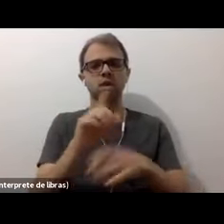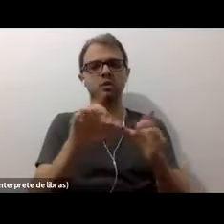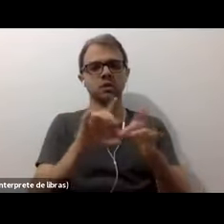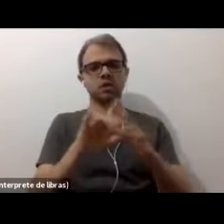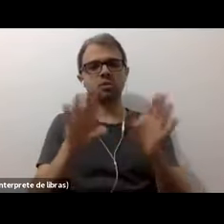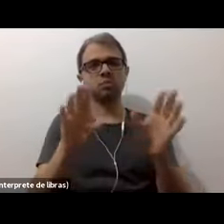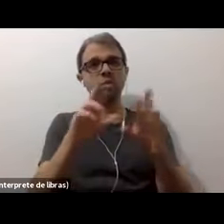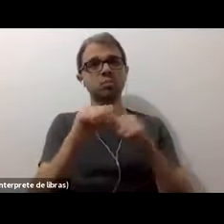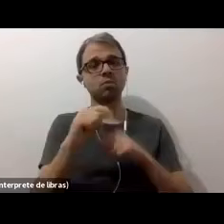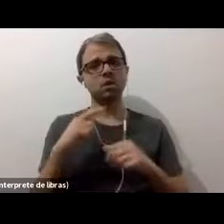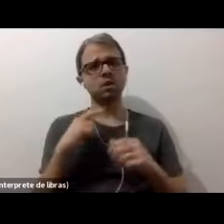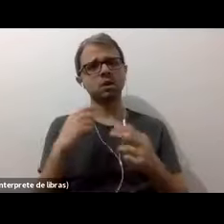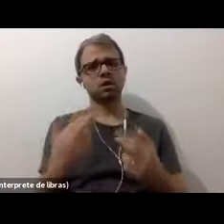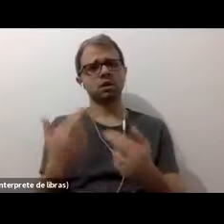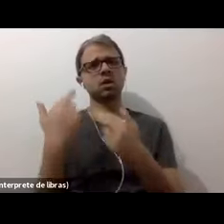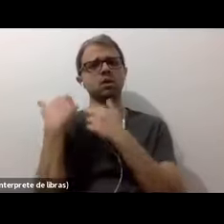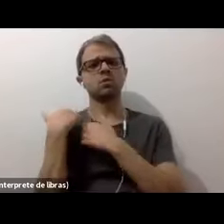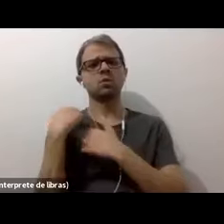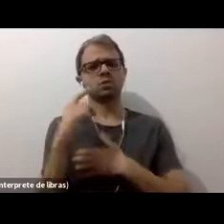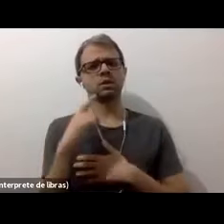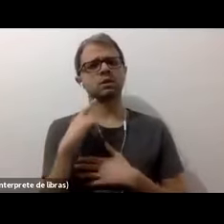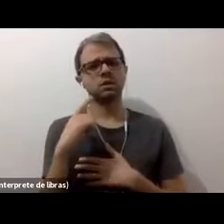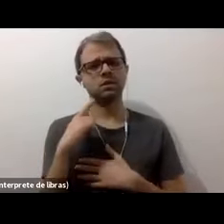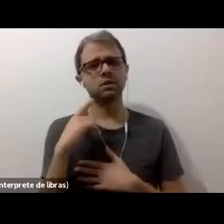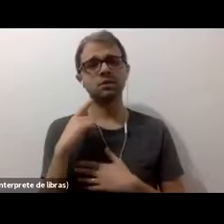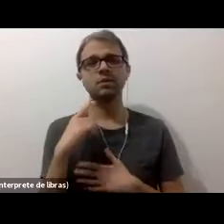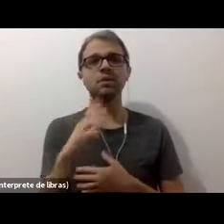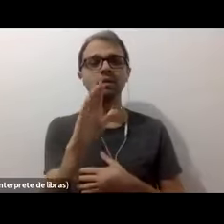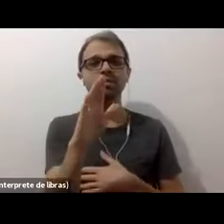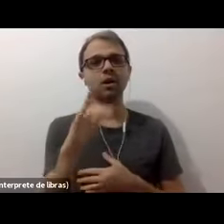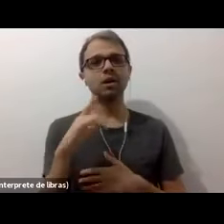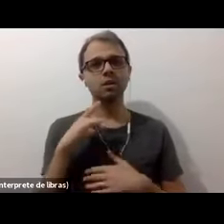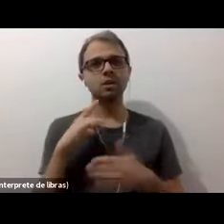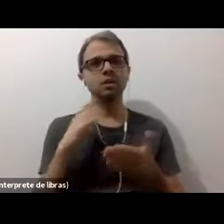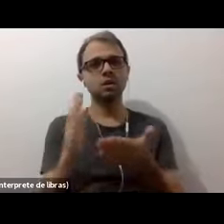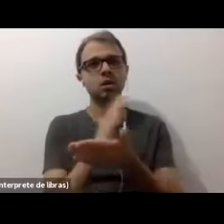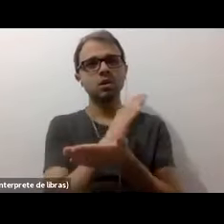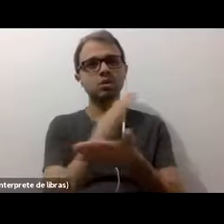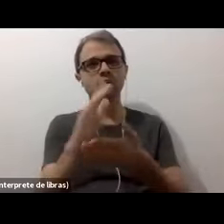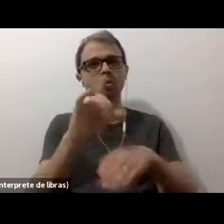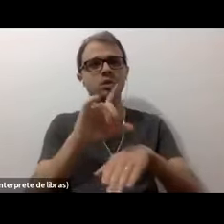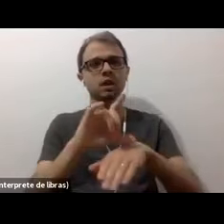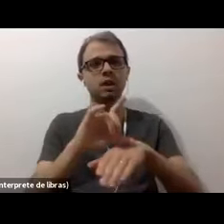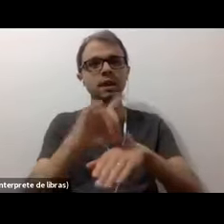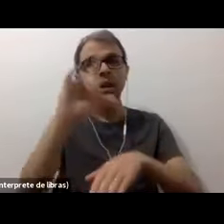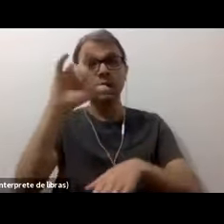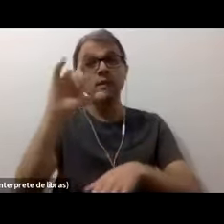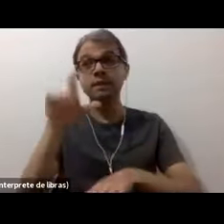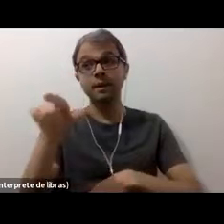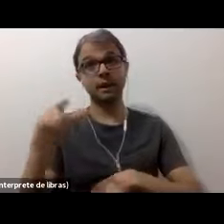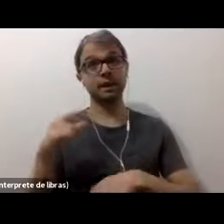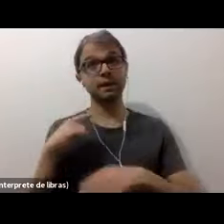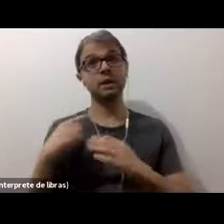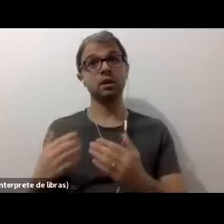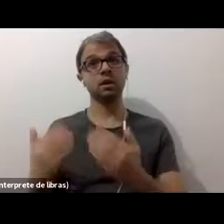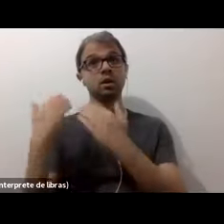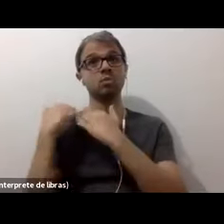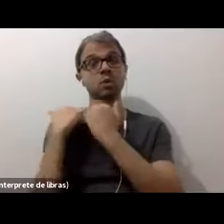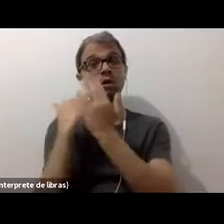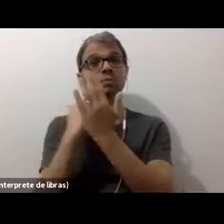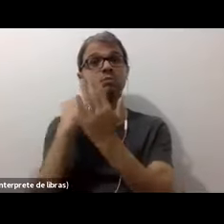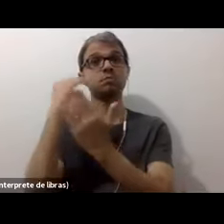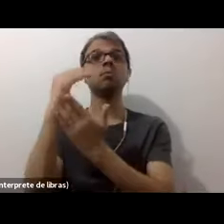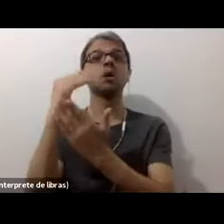responsabilidade, sempre existem figuras da liderança que assumem uma responsabilidade maior,